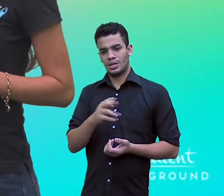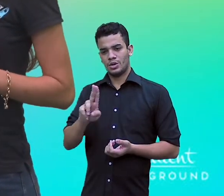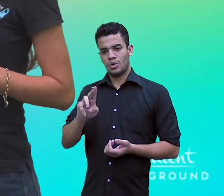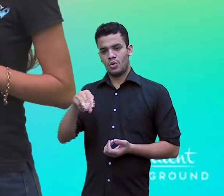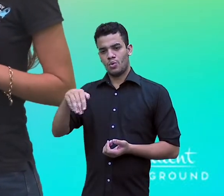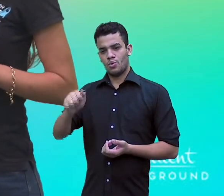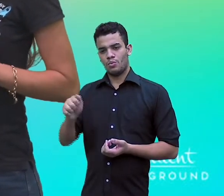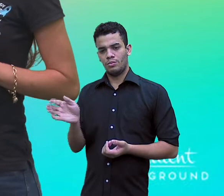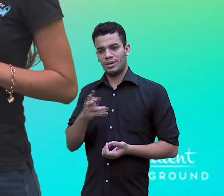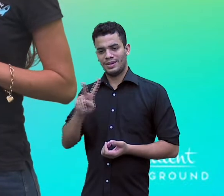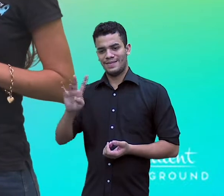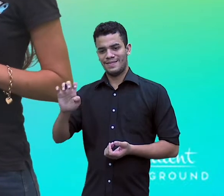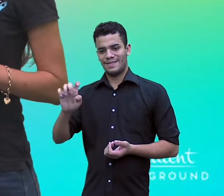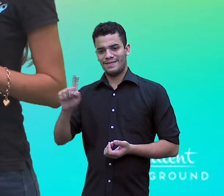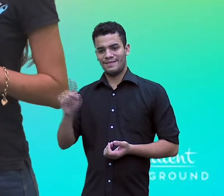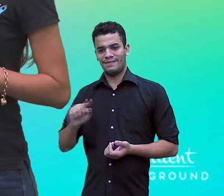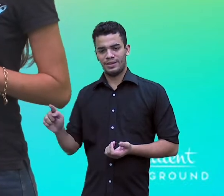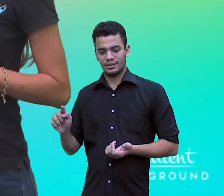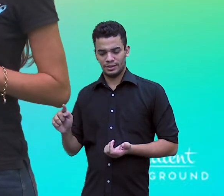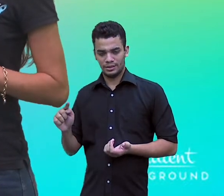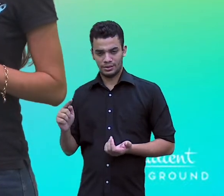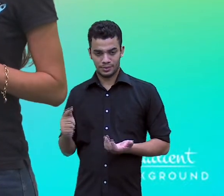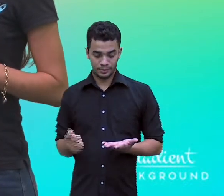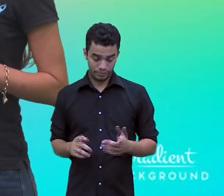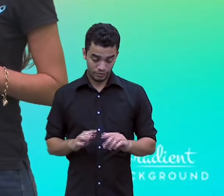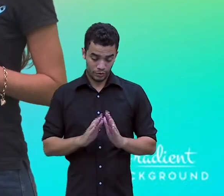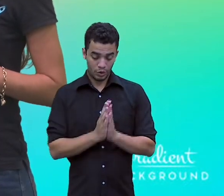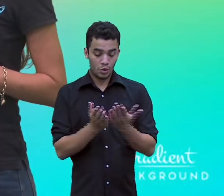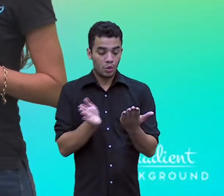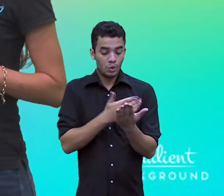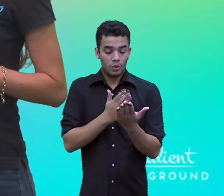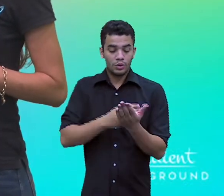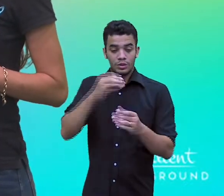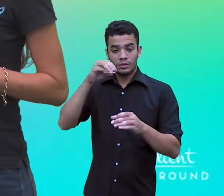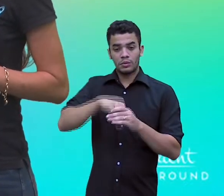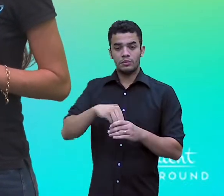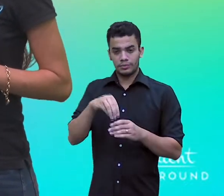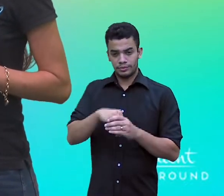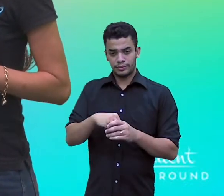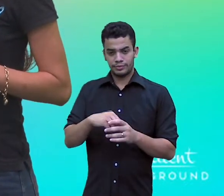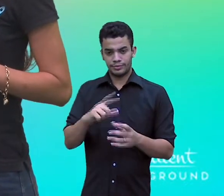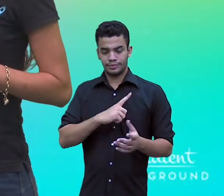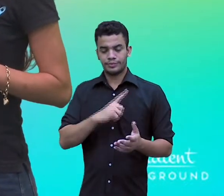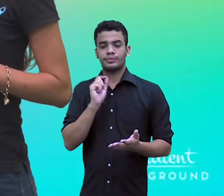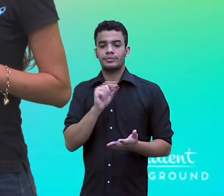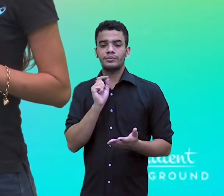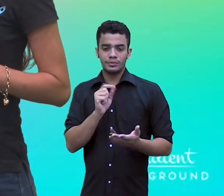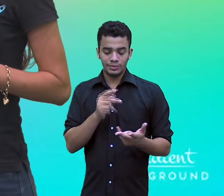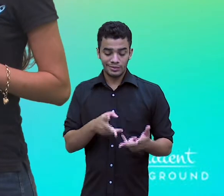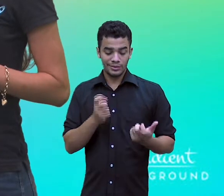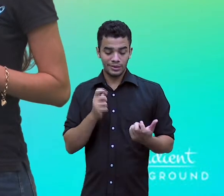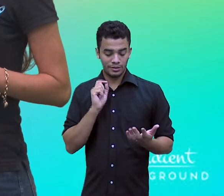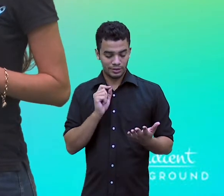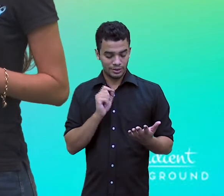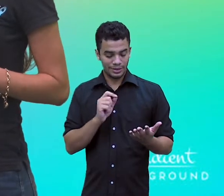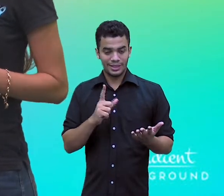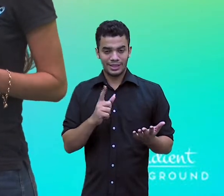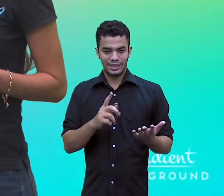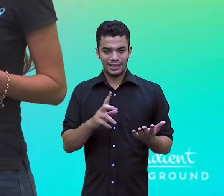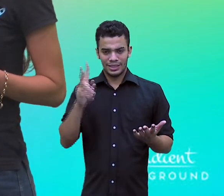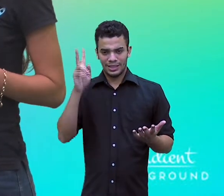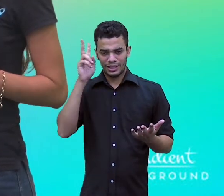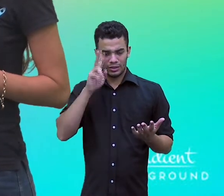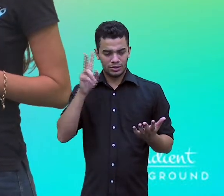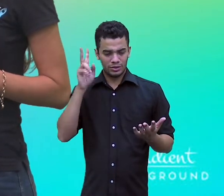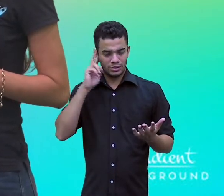editora DCE. Nesse livro é visível encontrar outras fábulas que ensinam